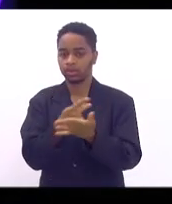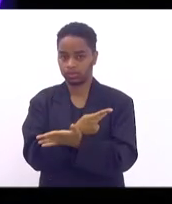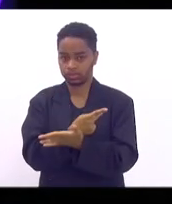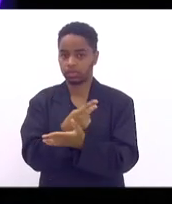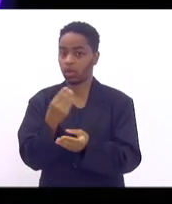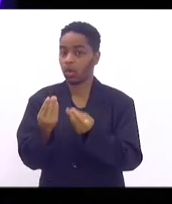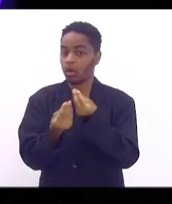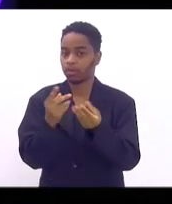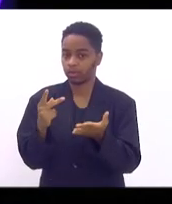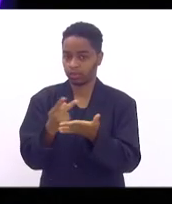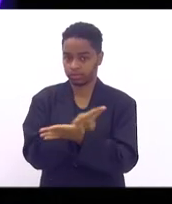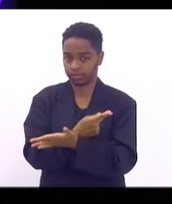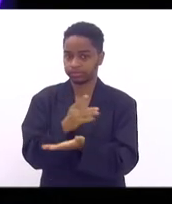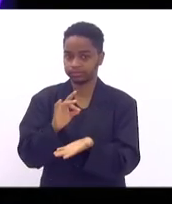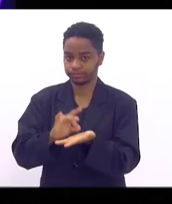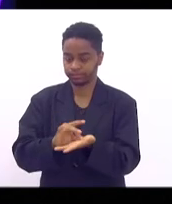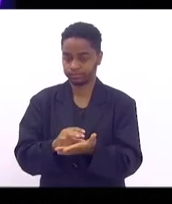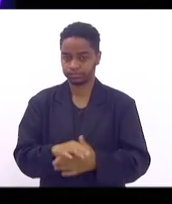isso acontece na prática.